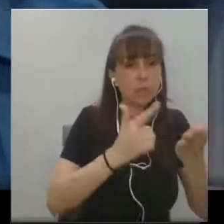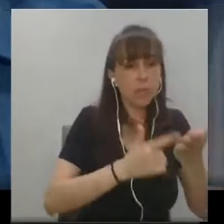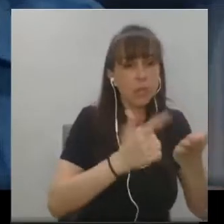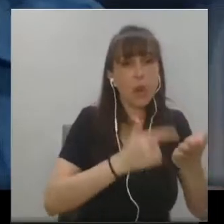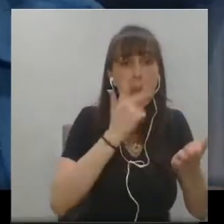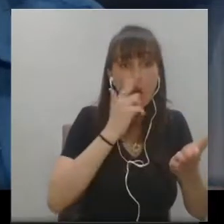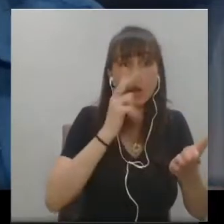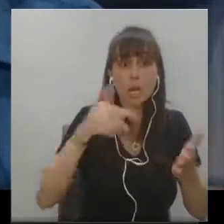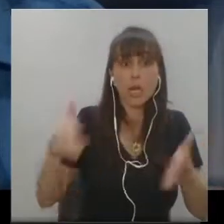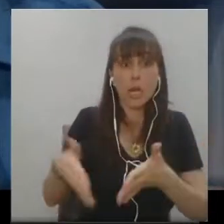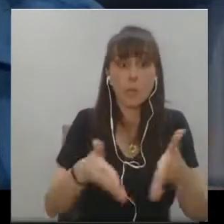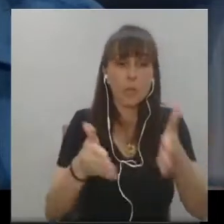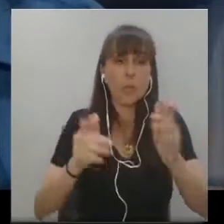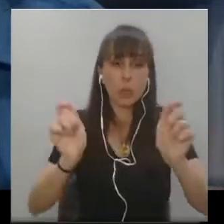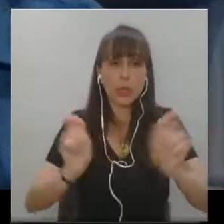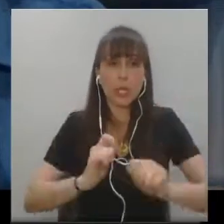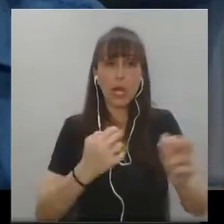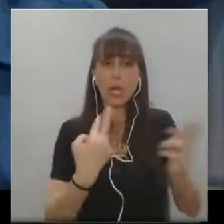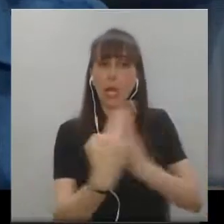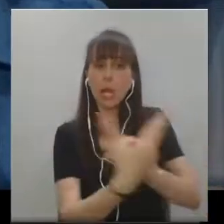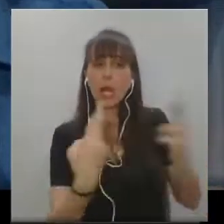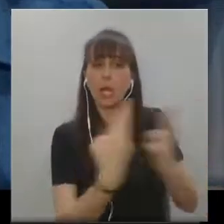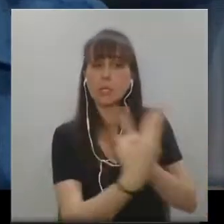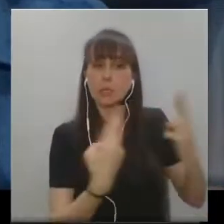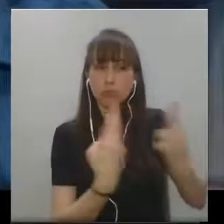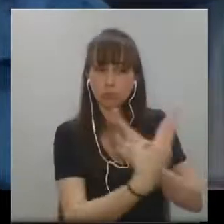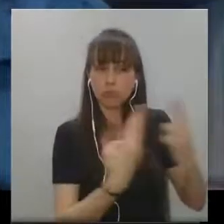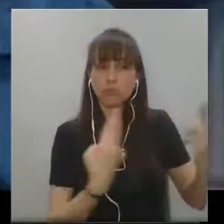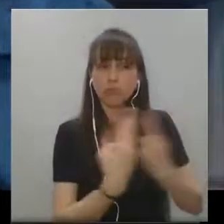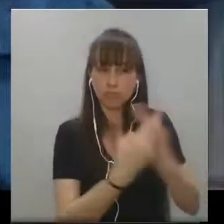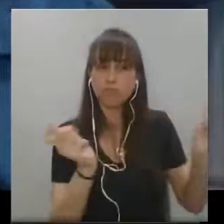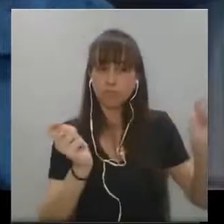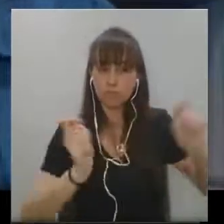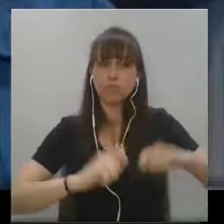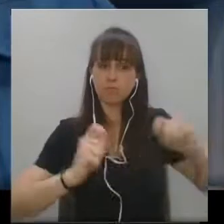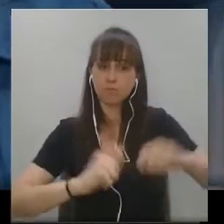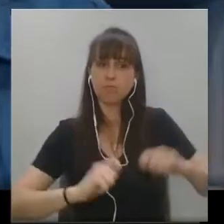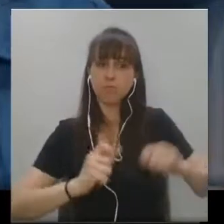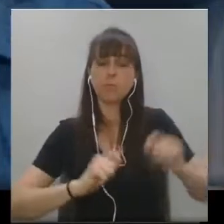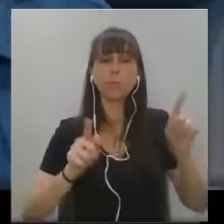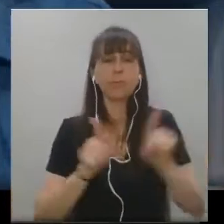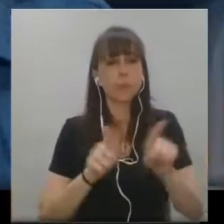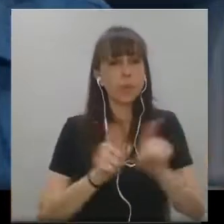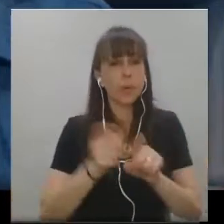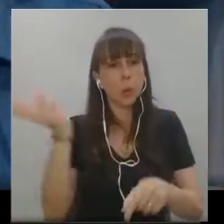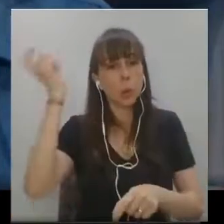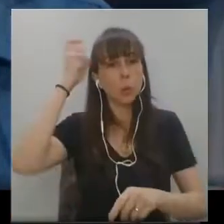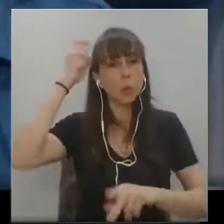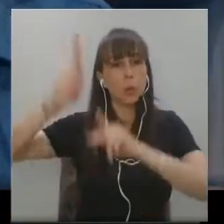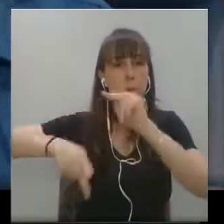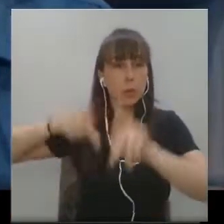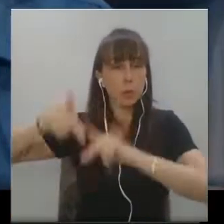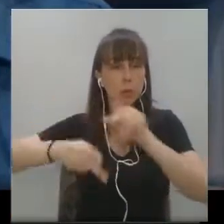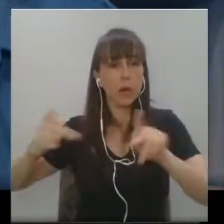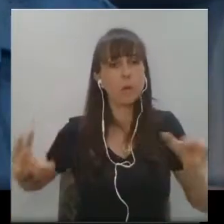tentar correlacionar a cultura popular com a obra clássica e utilizar isso em favor da sala de aula.